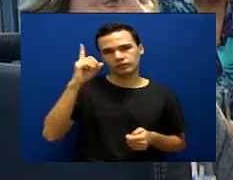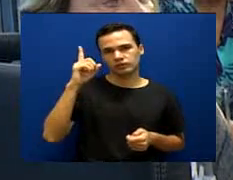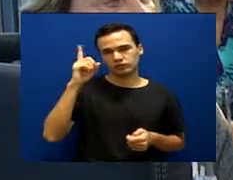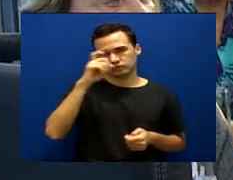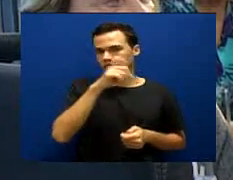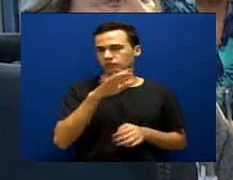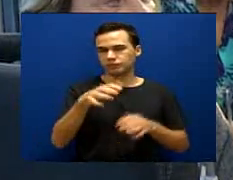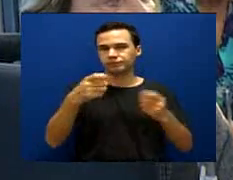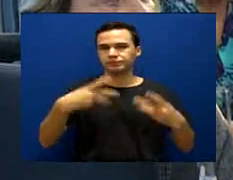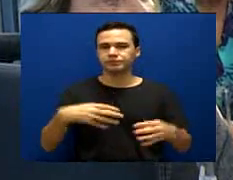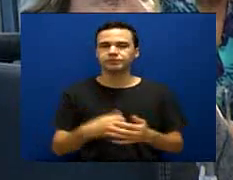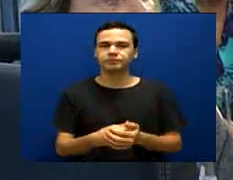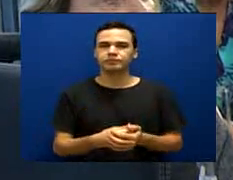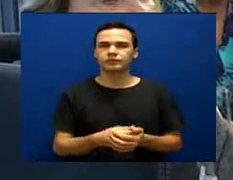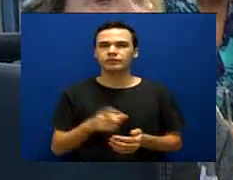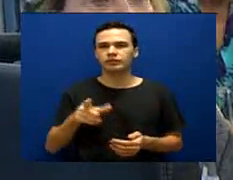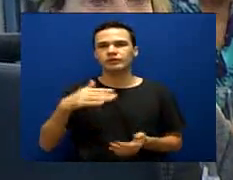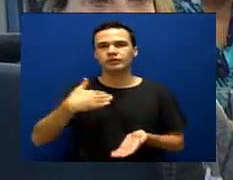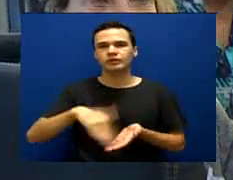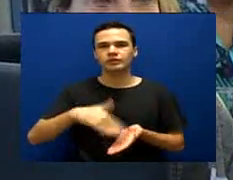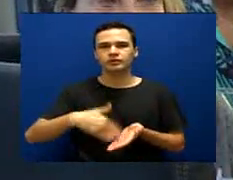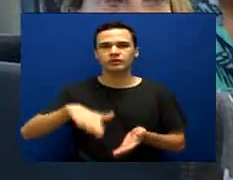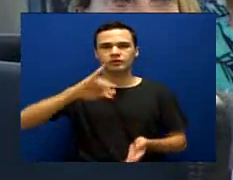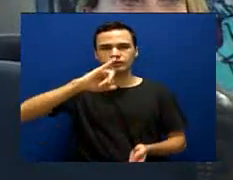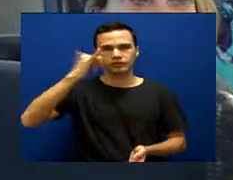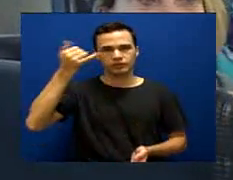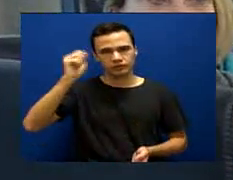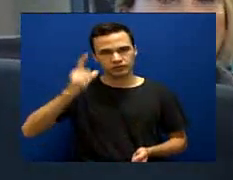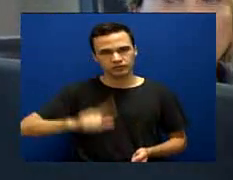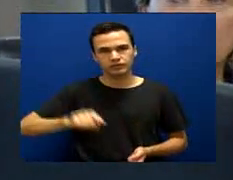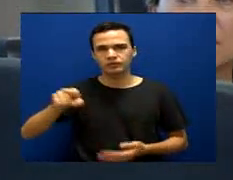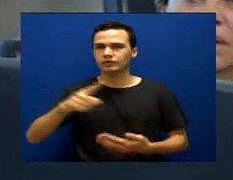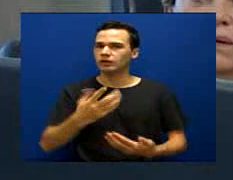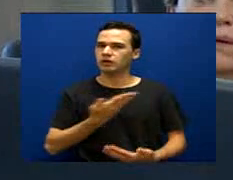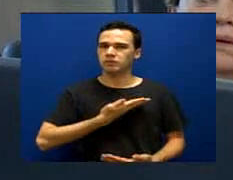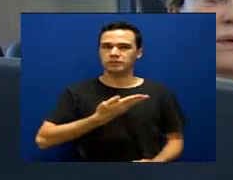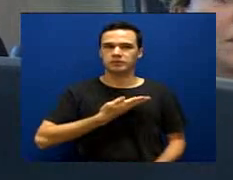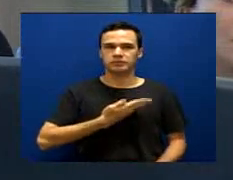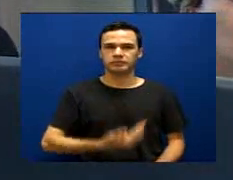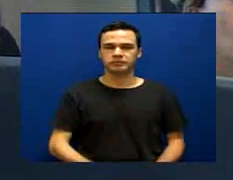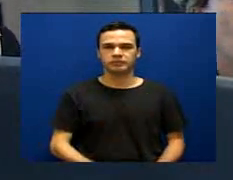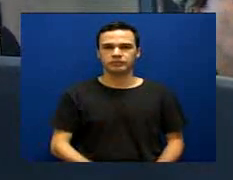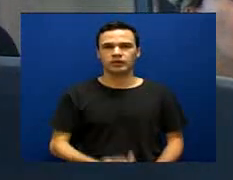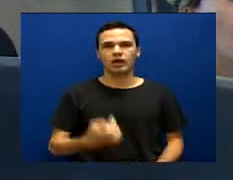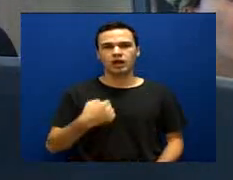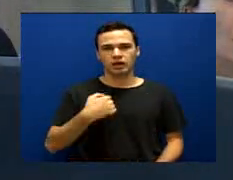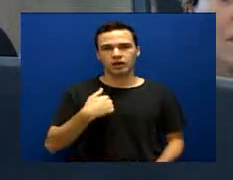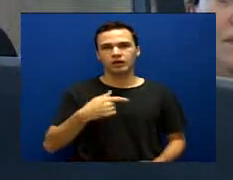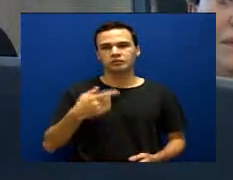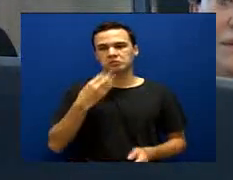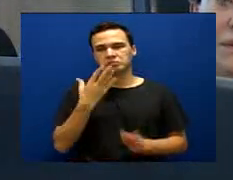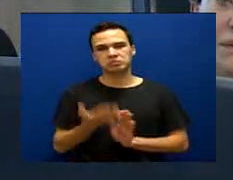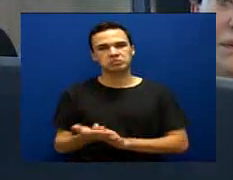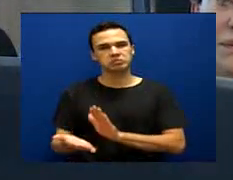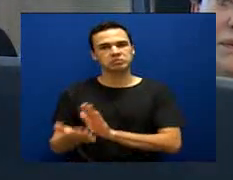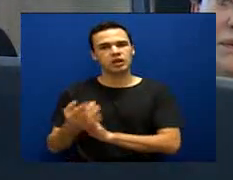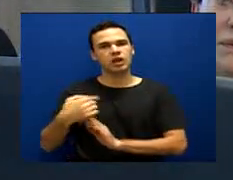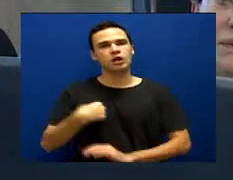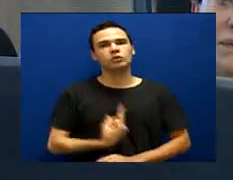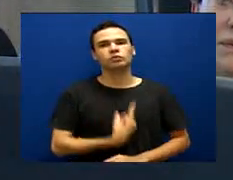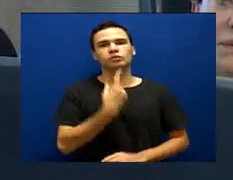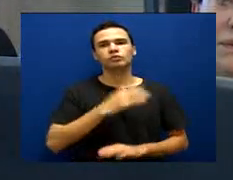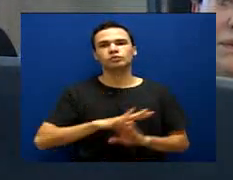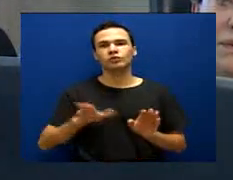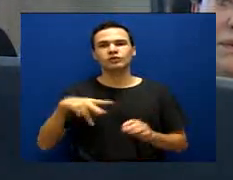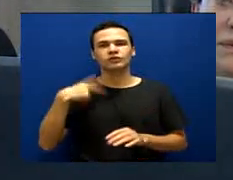O nobre secretário Gessé Loures, um grande parceiro, um amigo, eu fiz uma homenagem, aliás, eu fui o único vereador